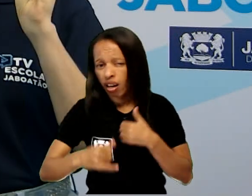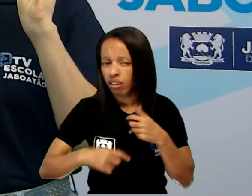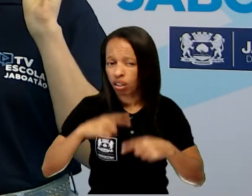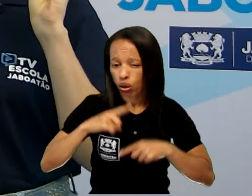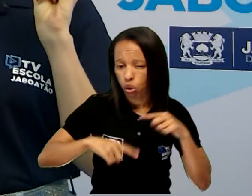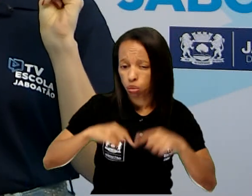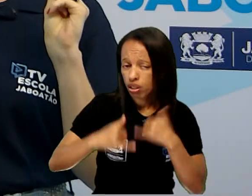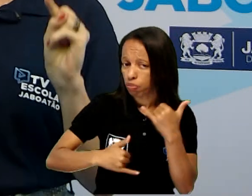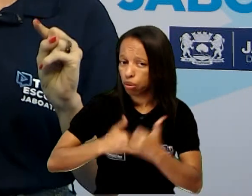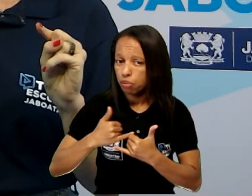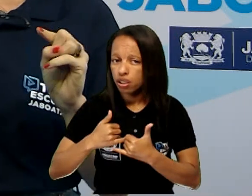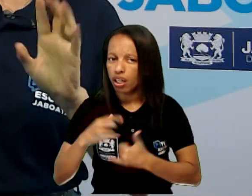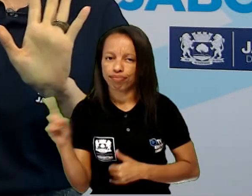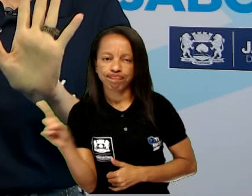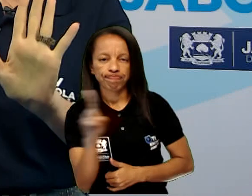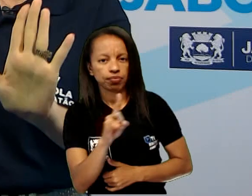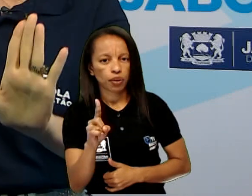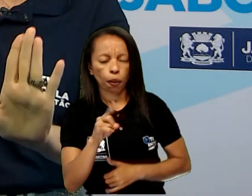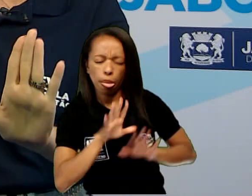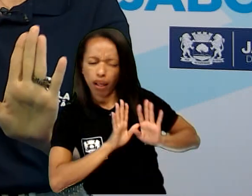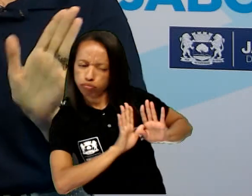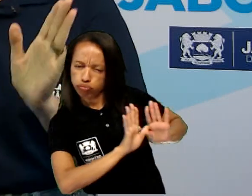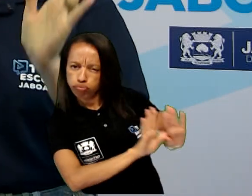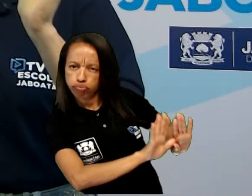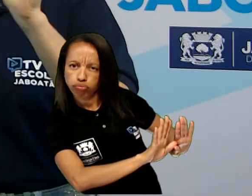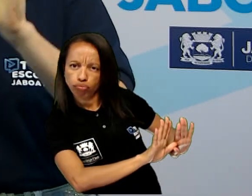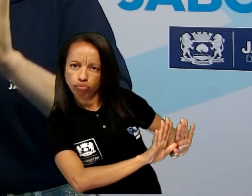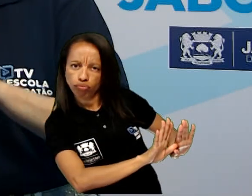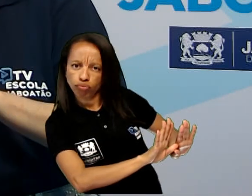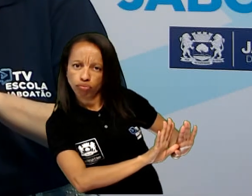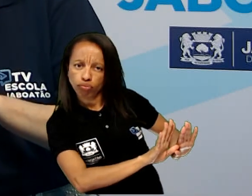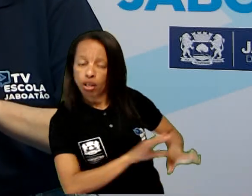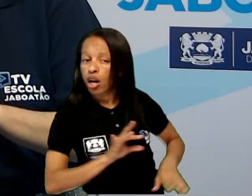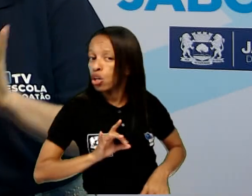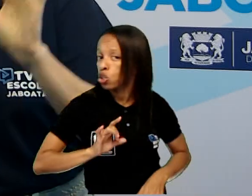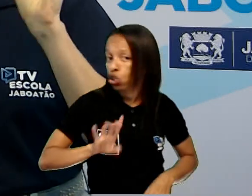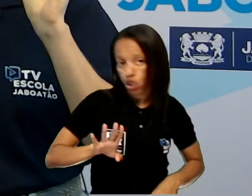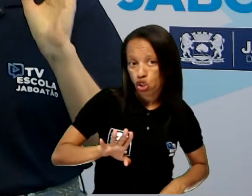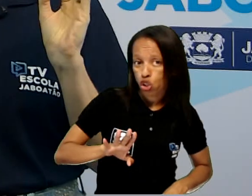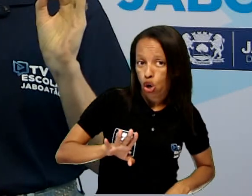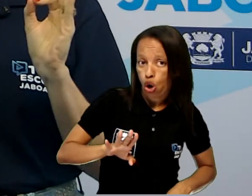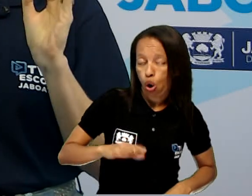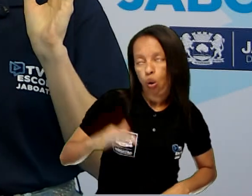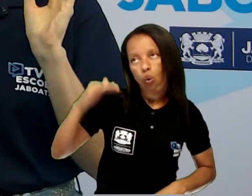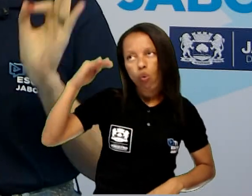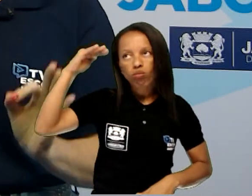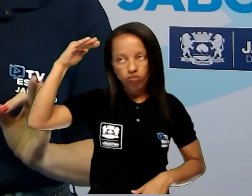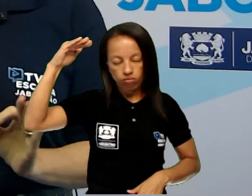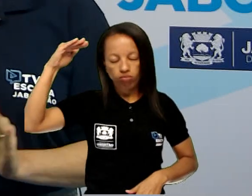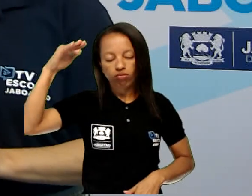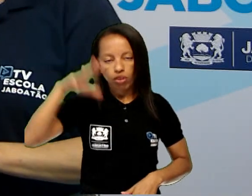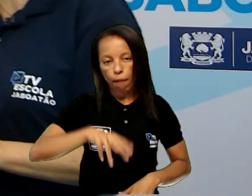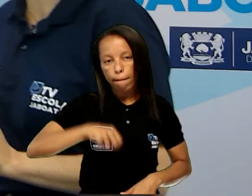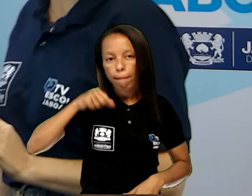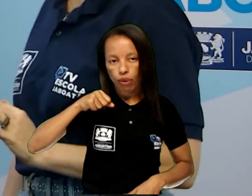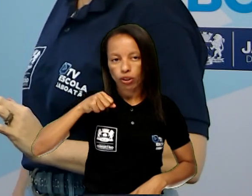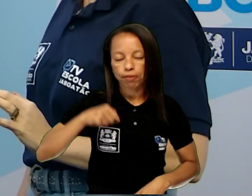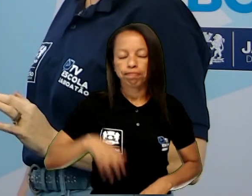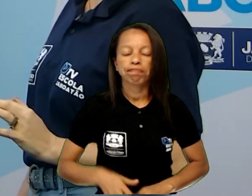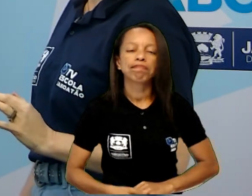Então, quando você vê isso na cozinha, deixa lá. E só quem pode manusear são os